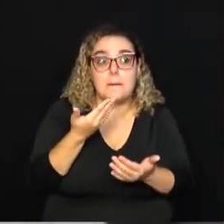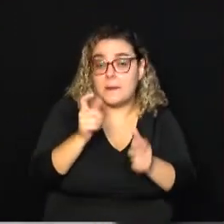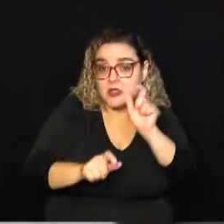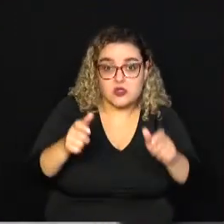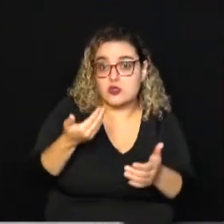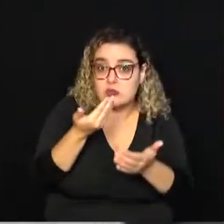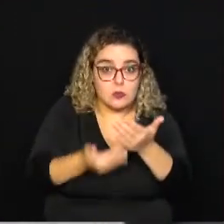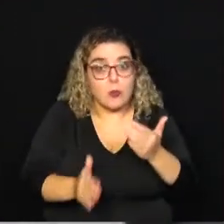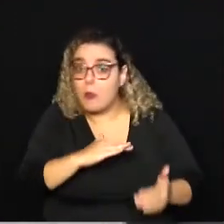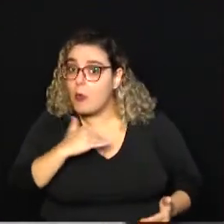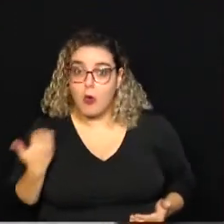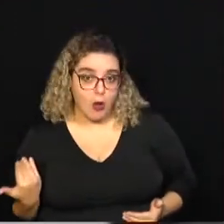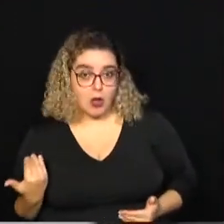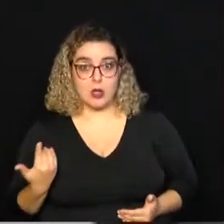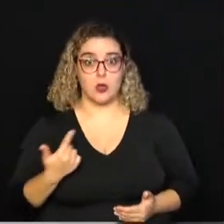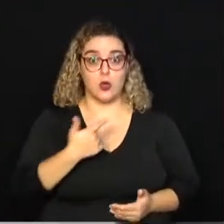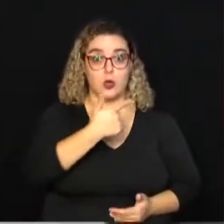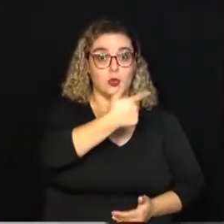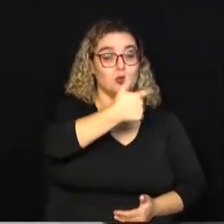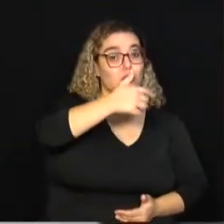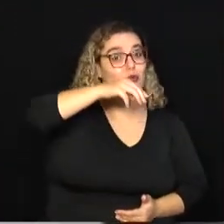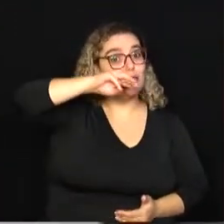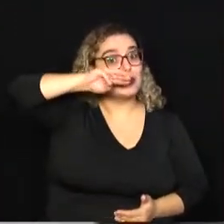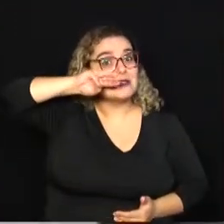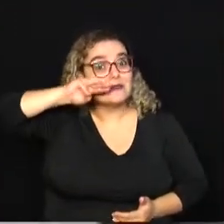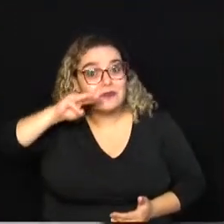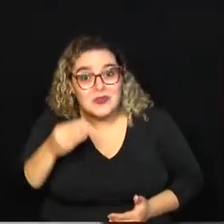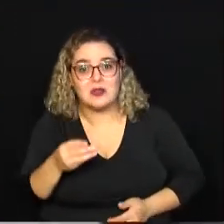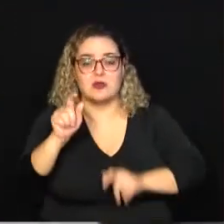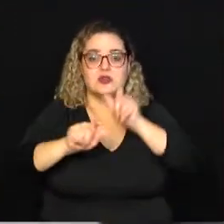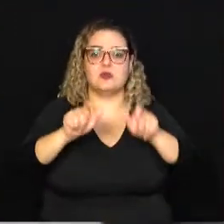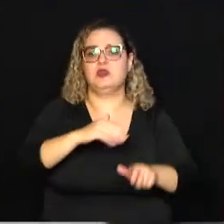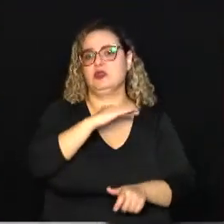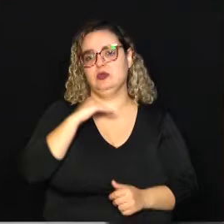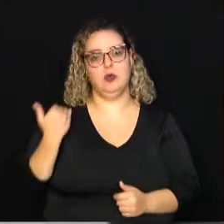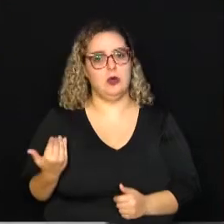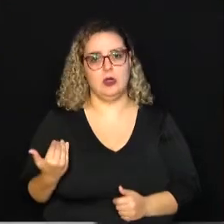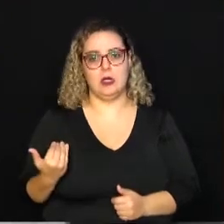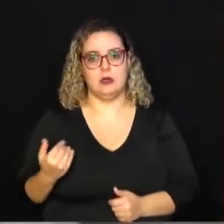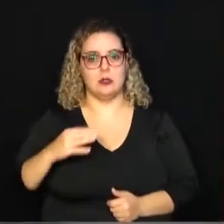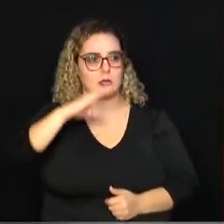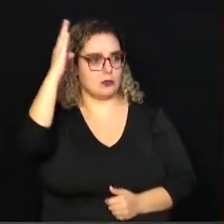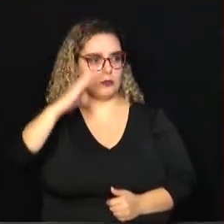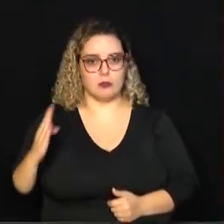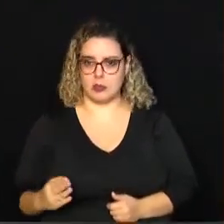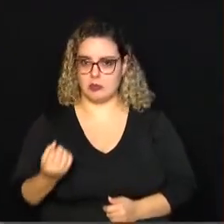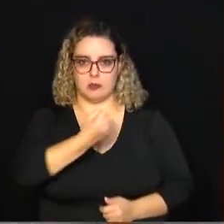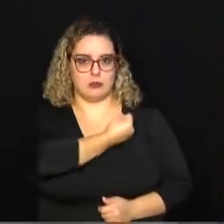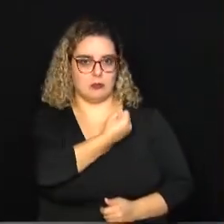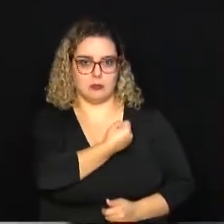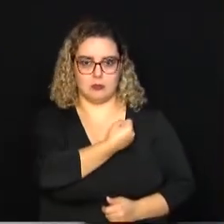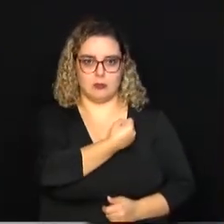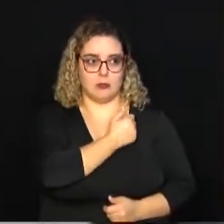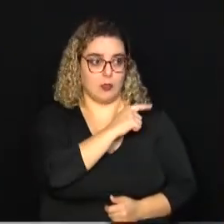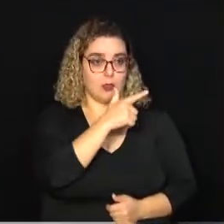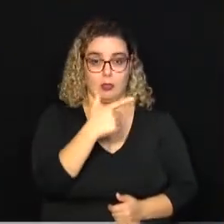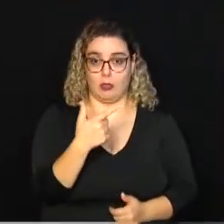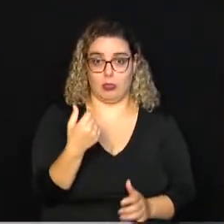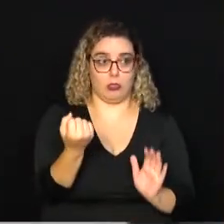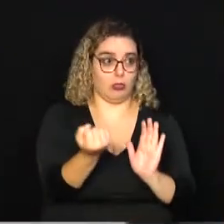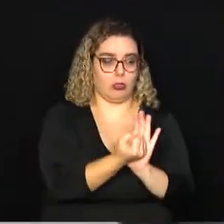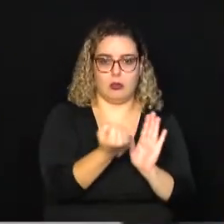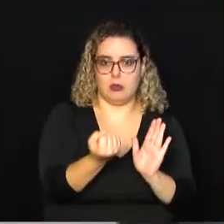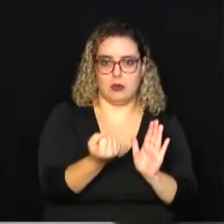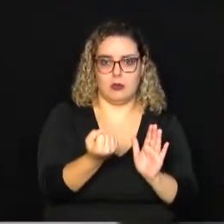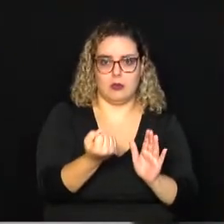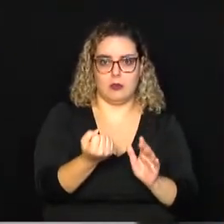no mundo, isso é um número absurdo. No Brasil, mais de 260 mil vidas, isso é um número que nós não temos registro de uma doença